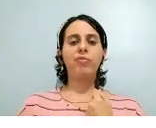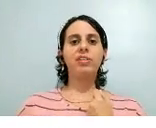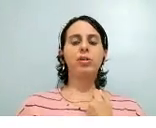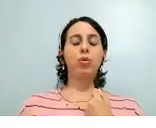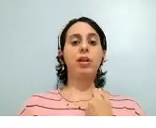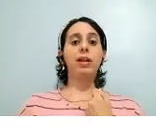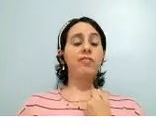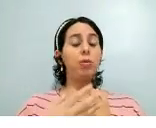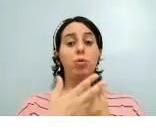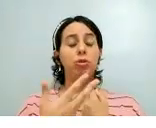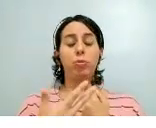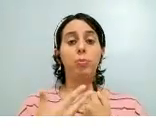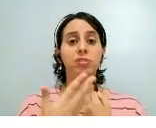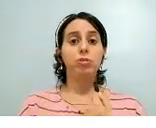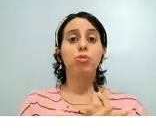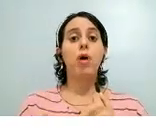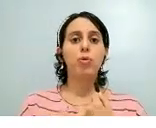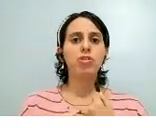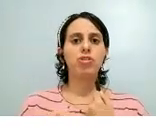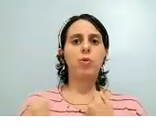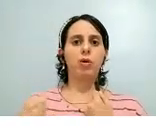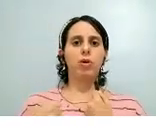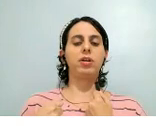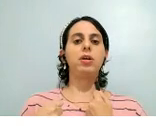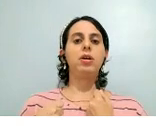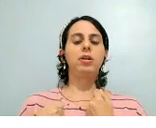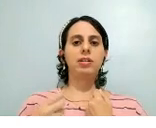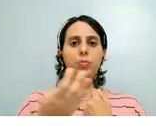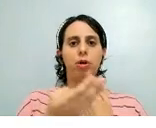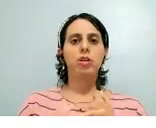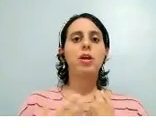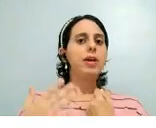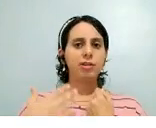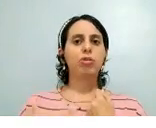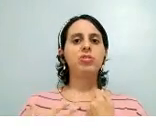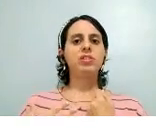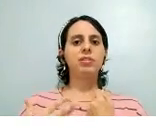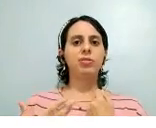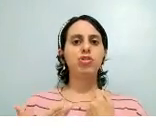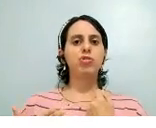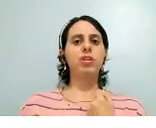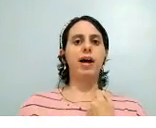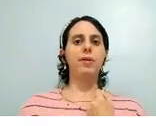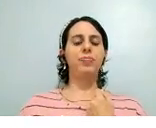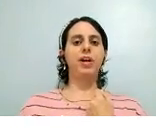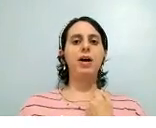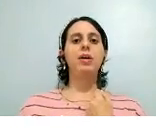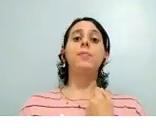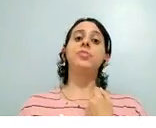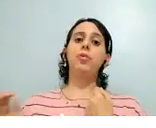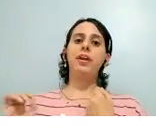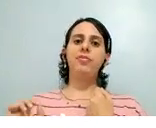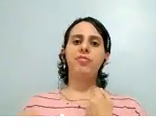para algum vendedor ali, fala, moço, eu preciso de um álcool em gel agora, né? Você pode, eles com certeza vão te ajudar,